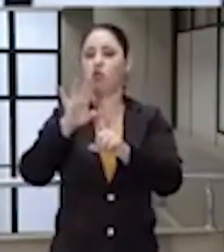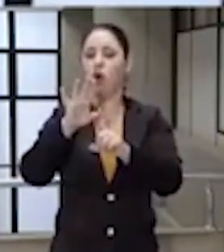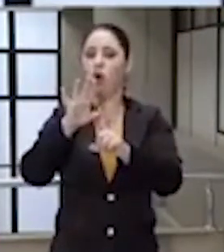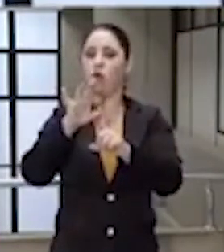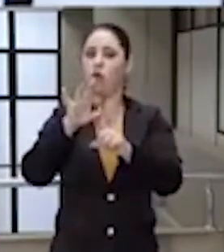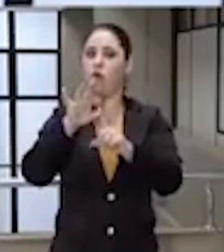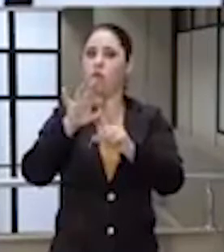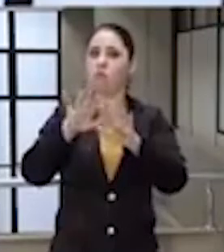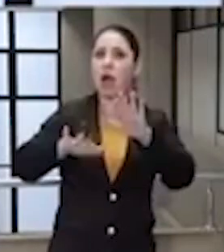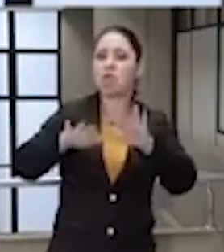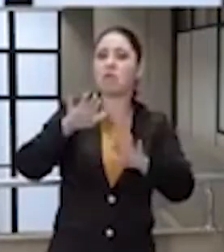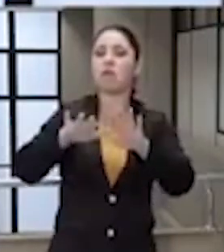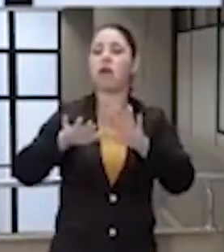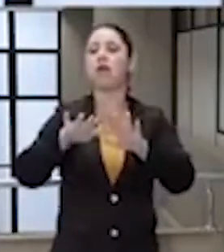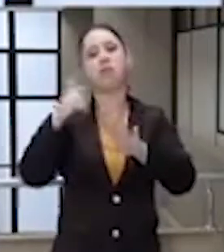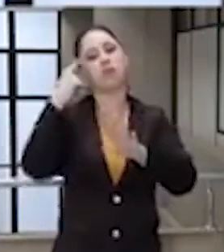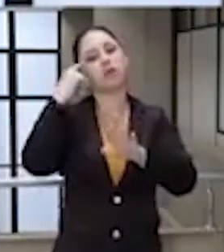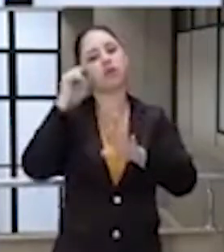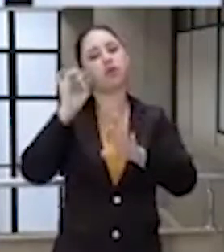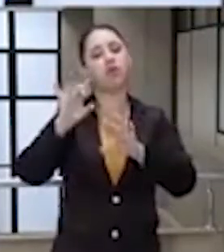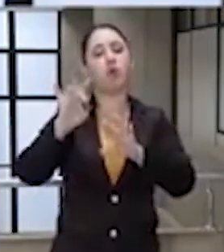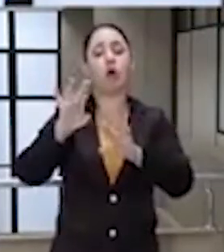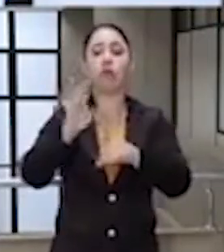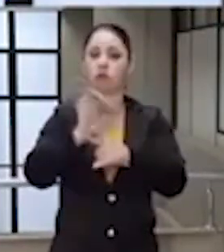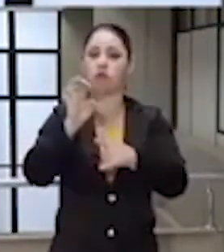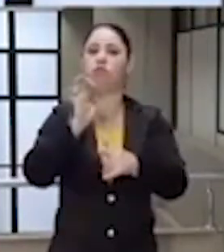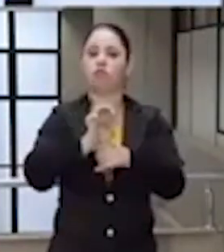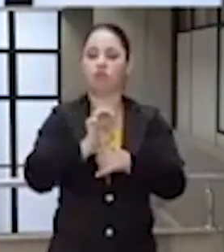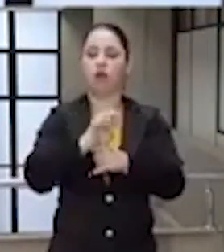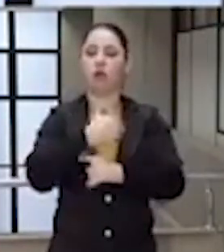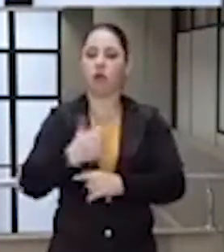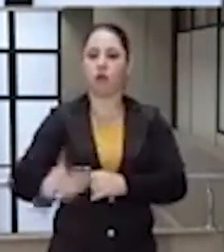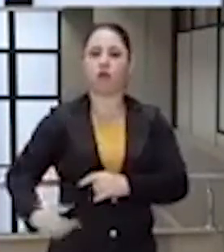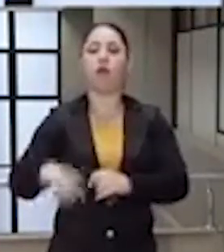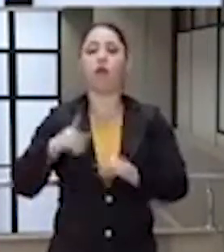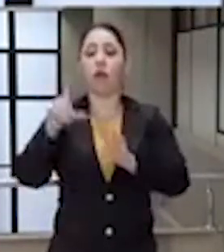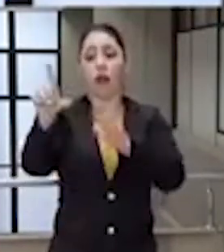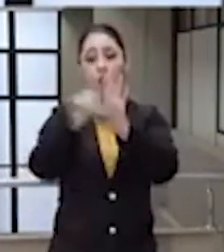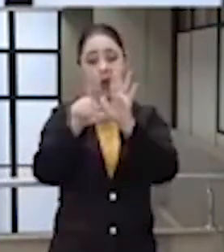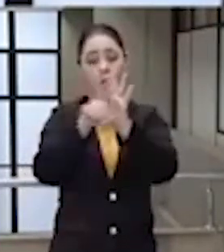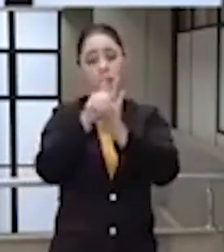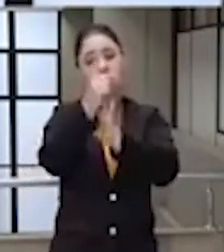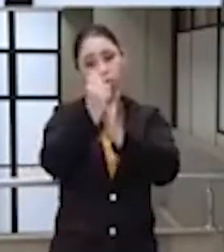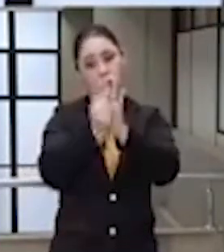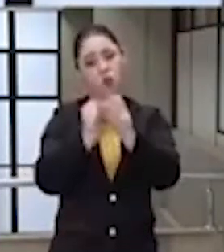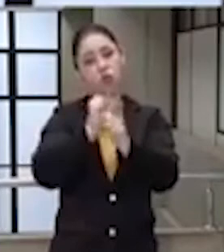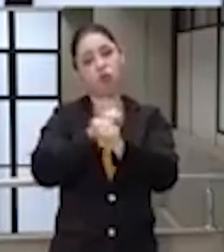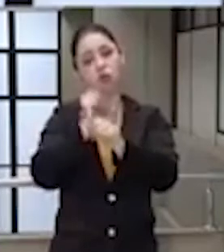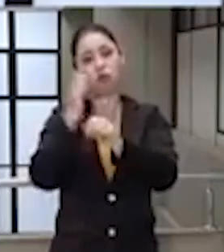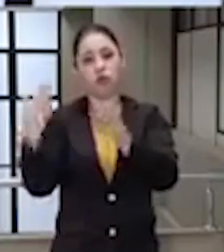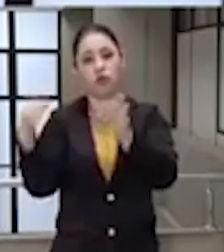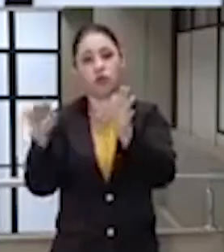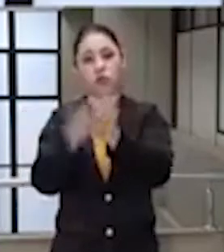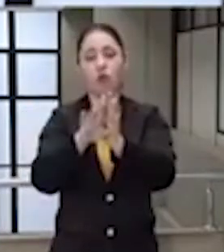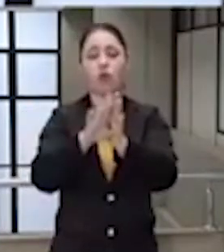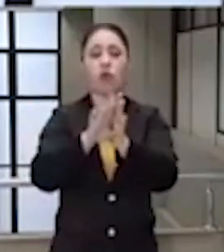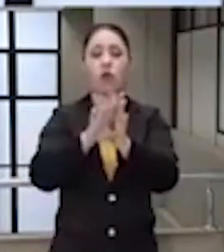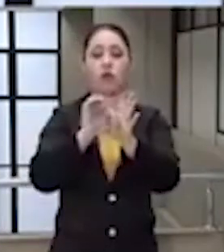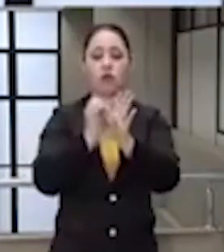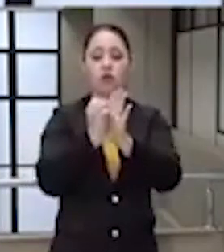estimativa. Dados mais concretos o governo já pontuou que trará na lei orçamentária anual, que chega no segundo